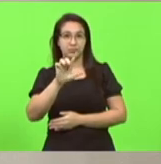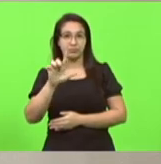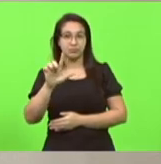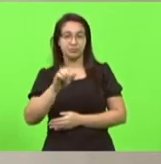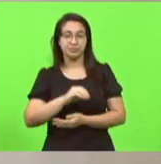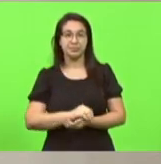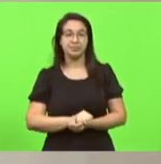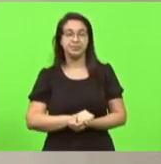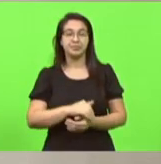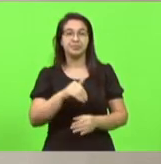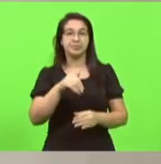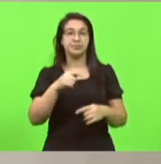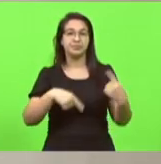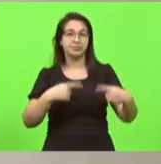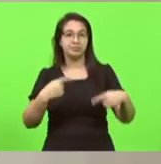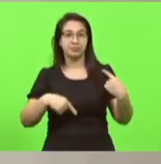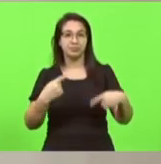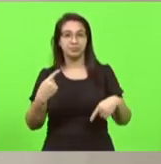discussão?